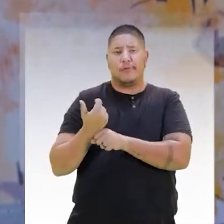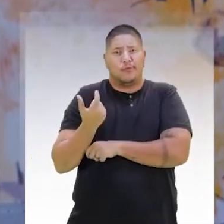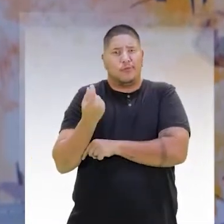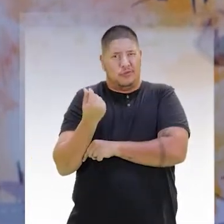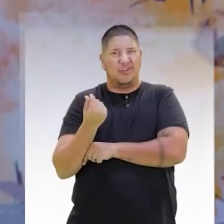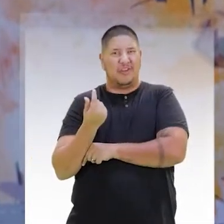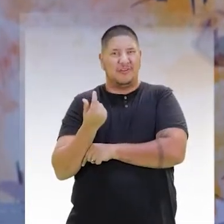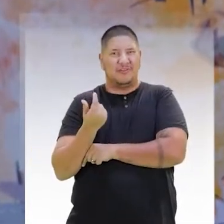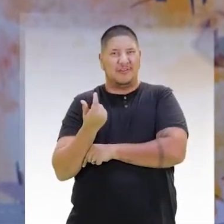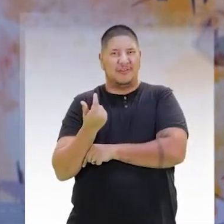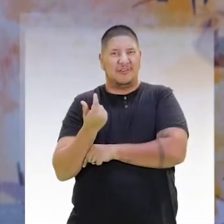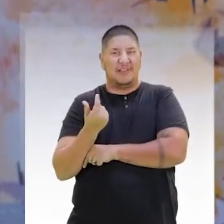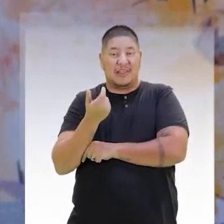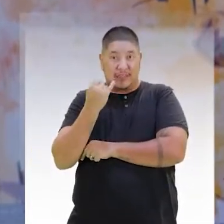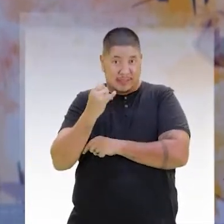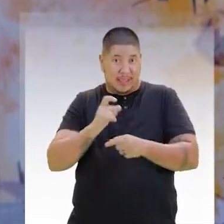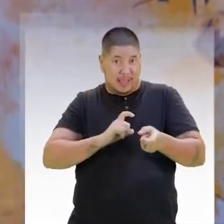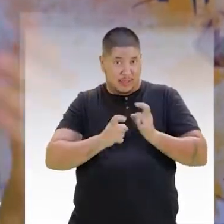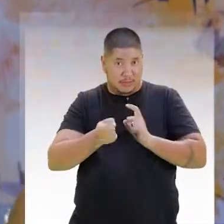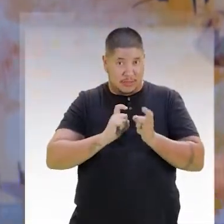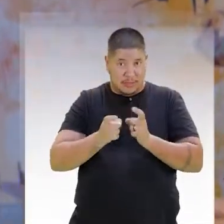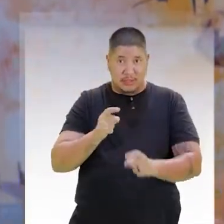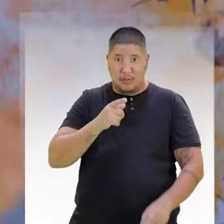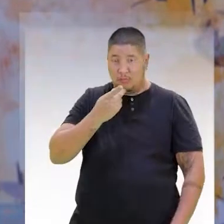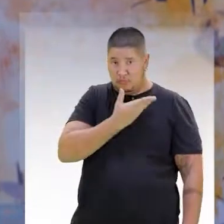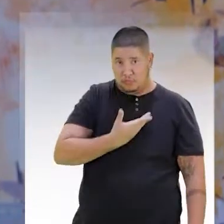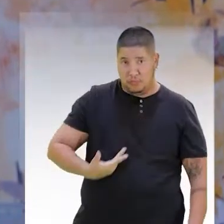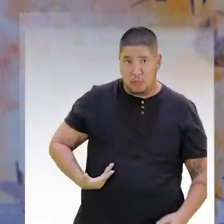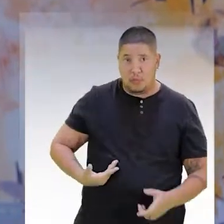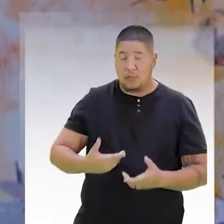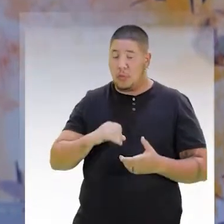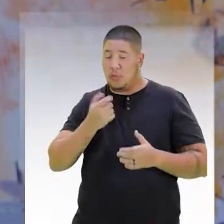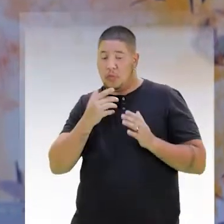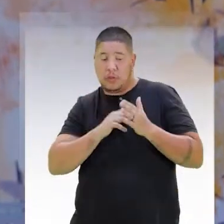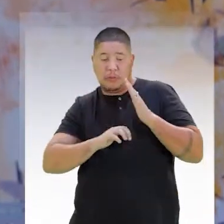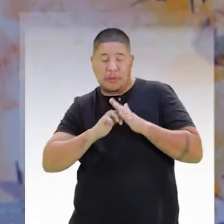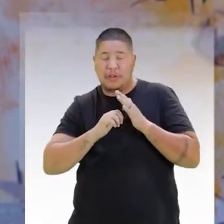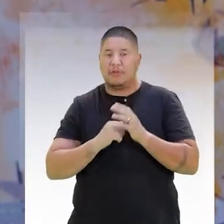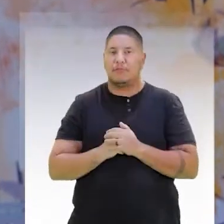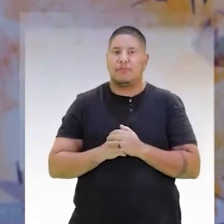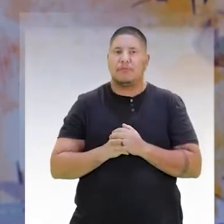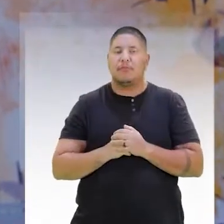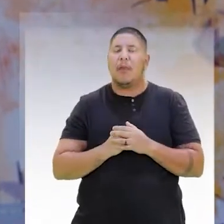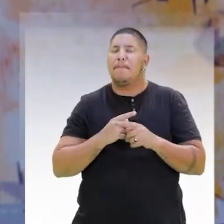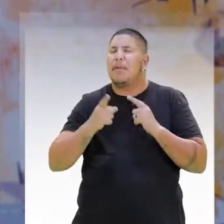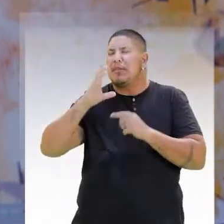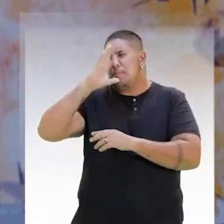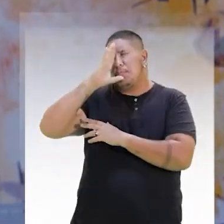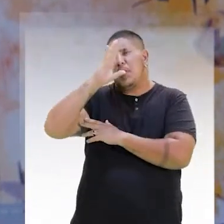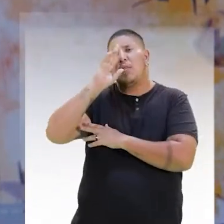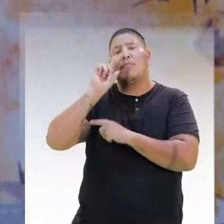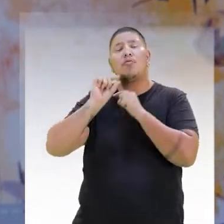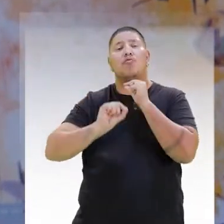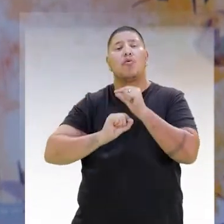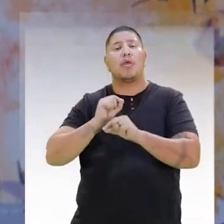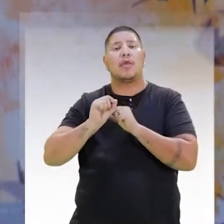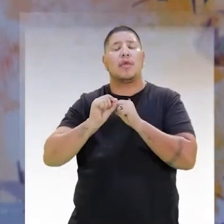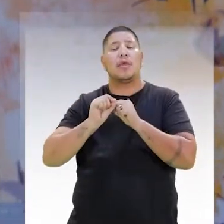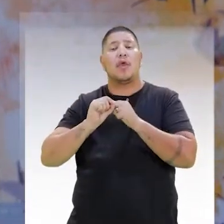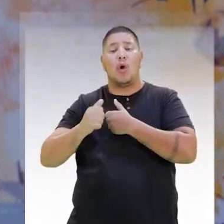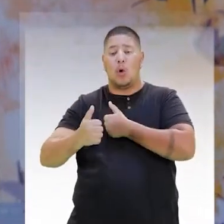né? Se for administração pública, se for uma empresa. Mas, principalmente,